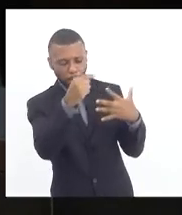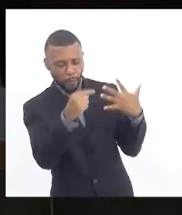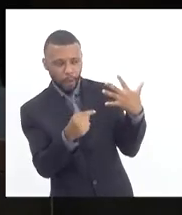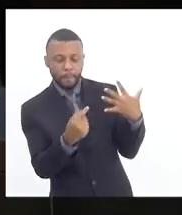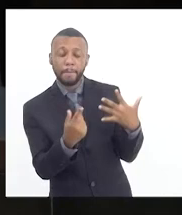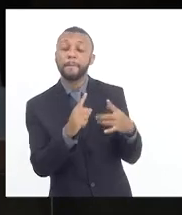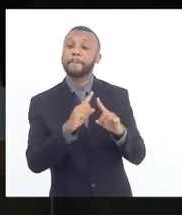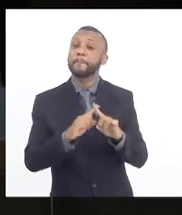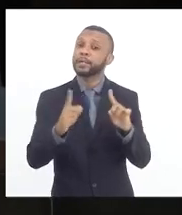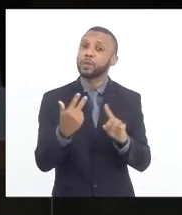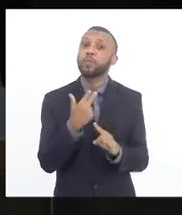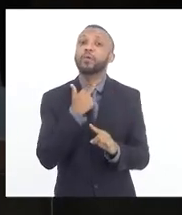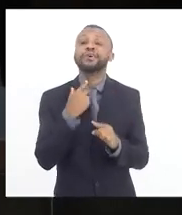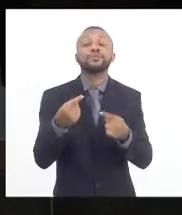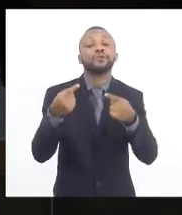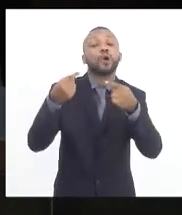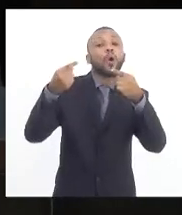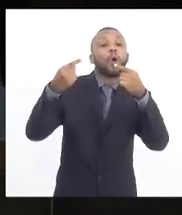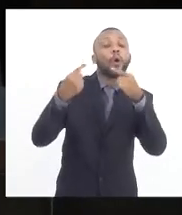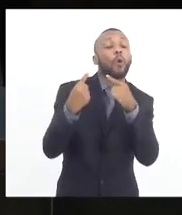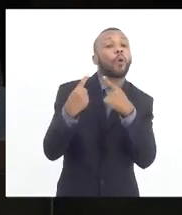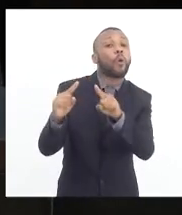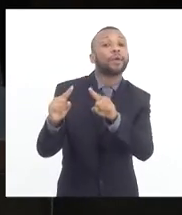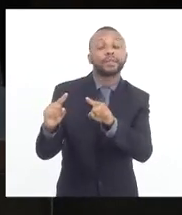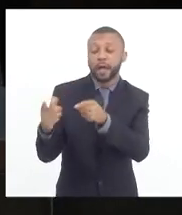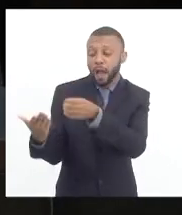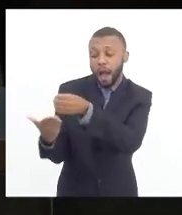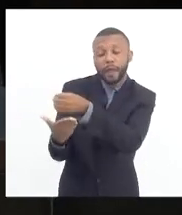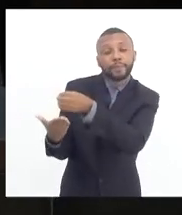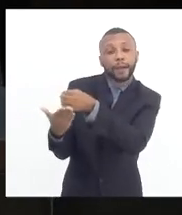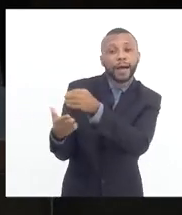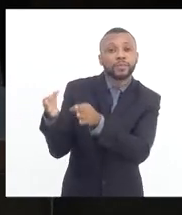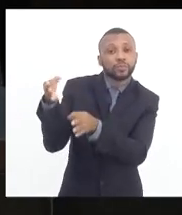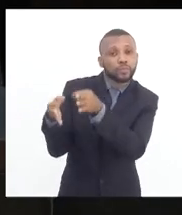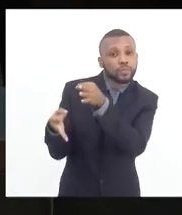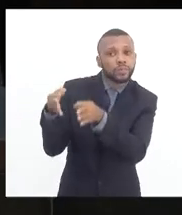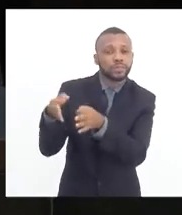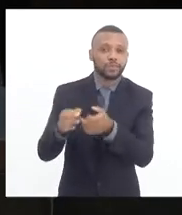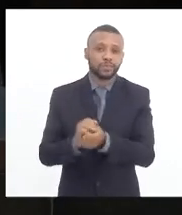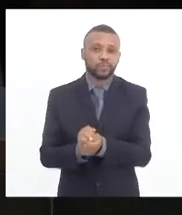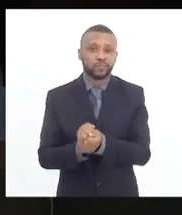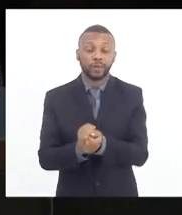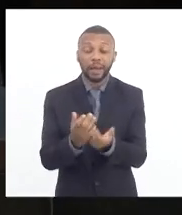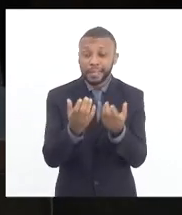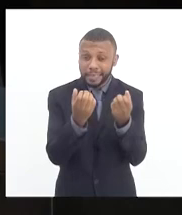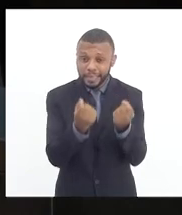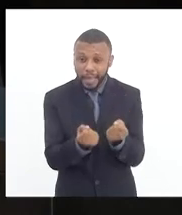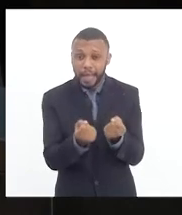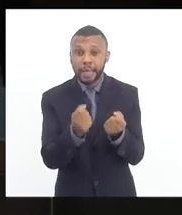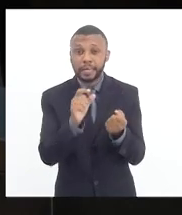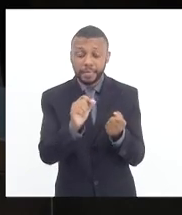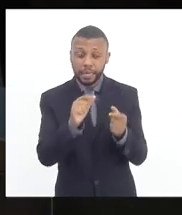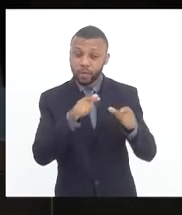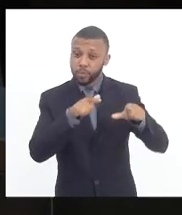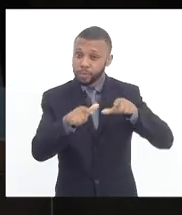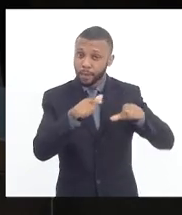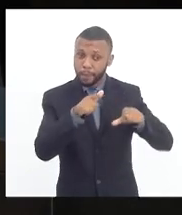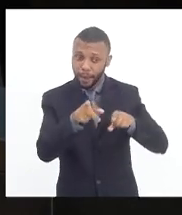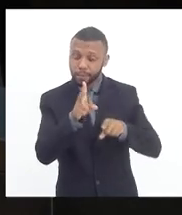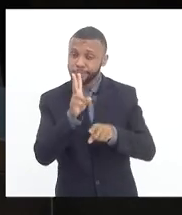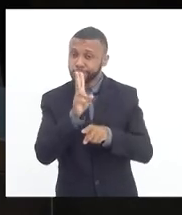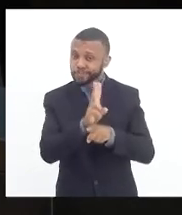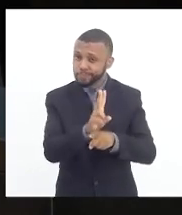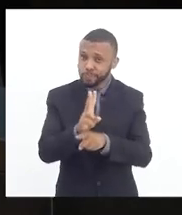encontrar a própria baliza jurídicas e dois é acarretar deixa eu te dar um de serviços acarretar que esse serviço possa não ser